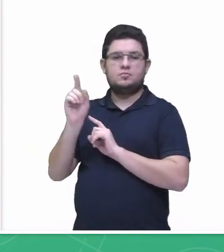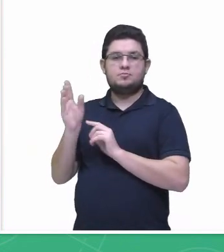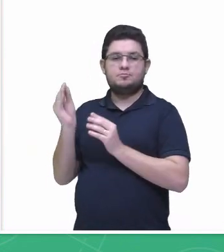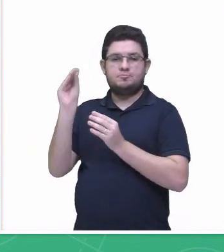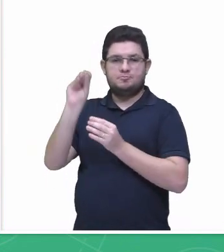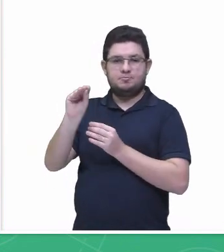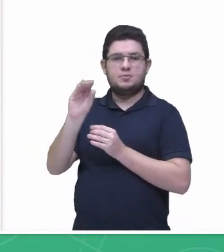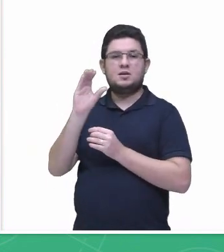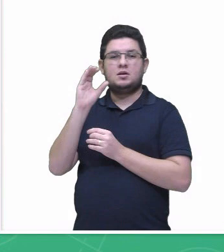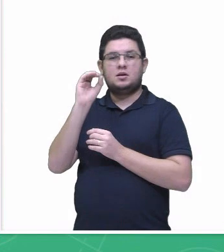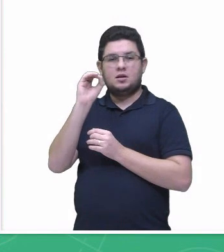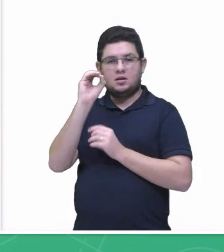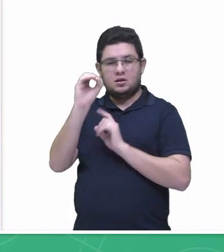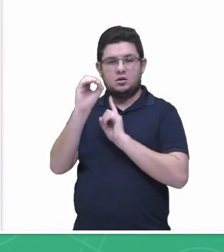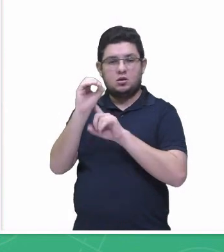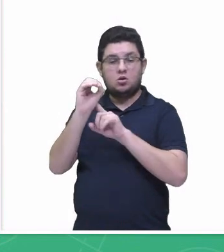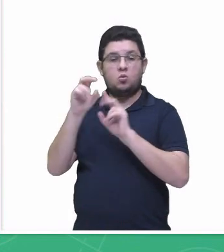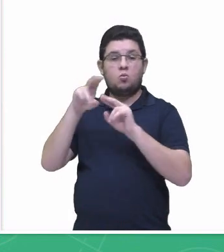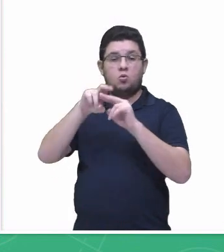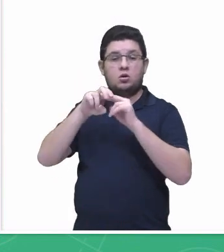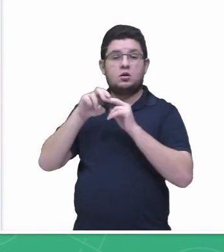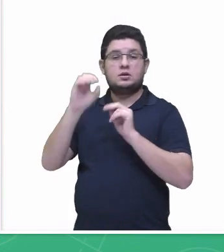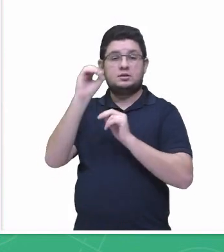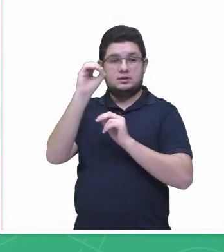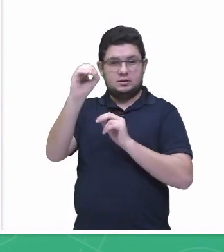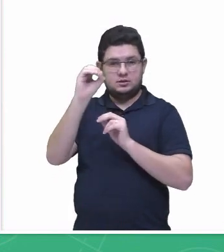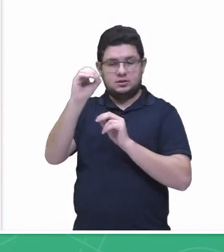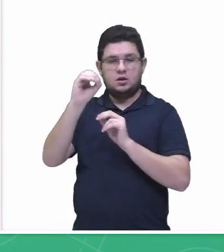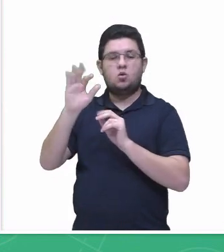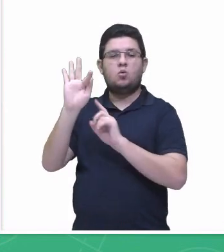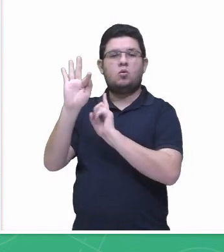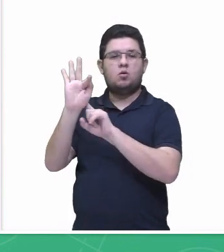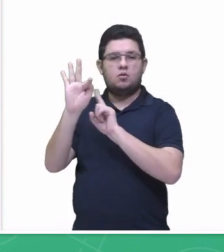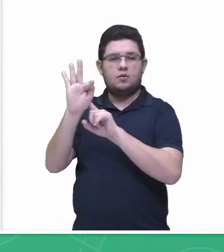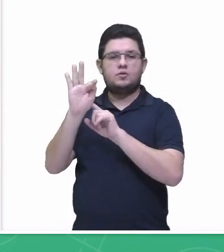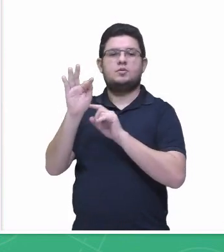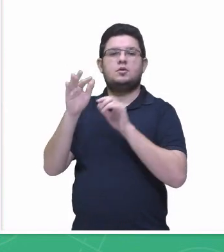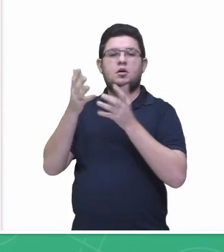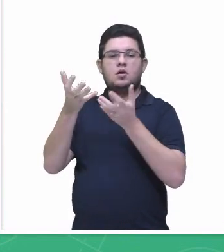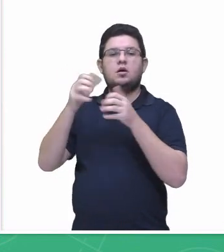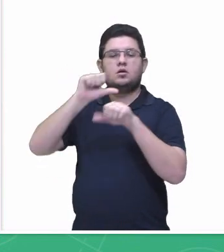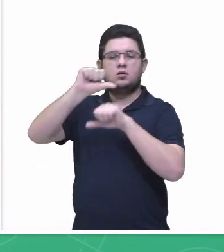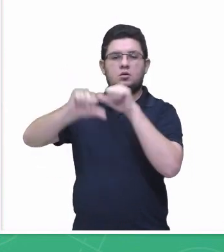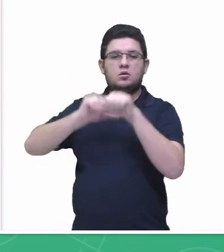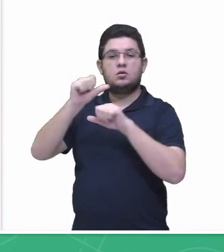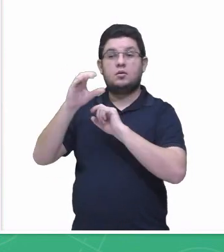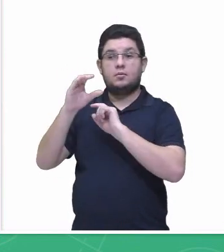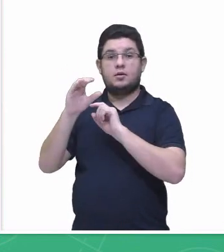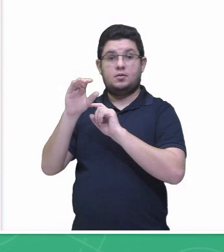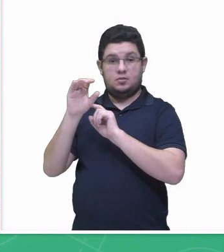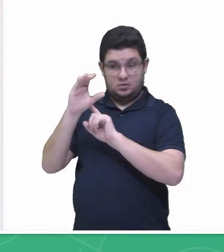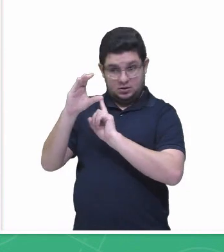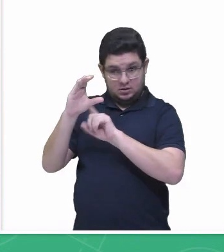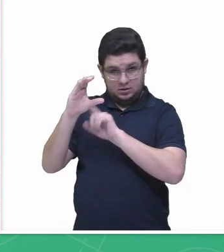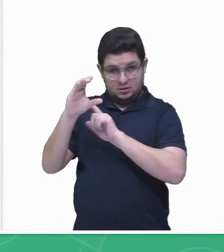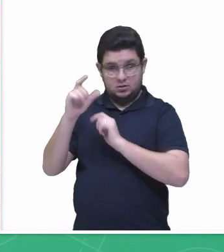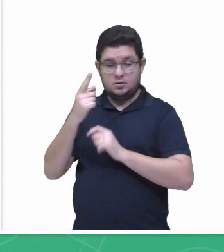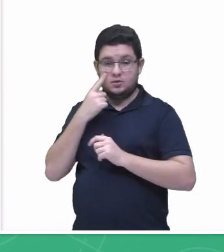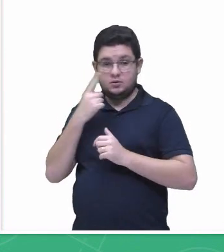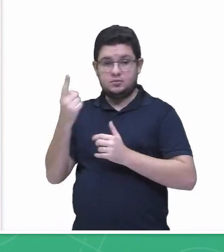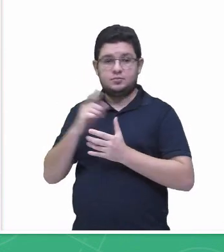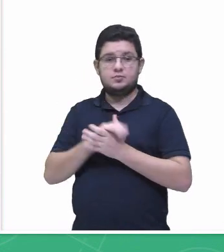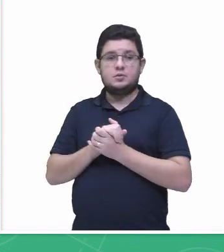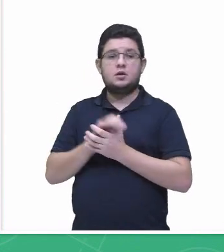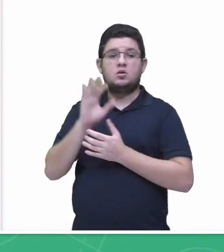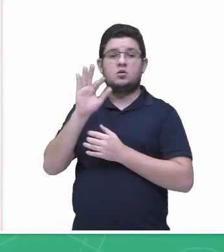0 grau, porque é 0 grau Fahrenheit que nós queremos transformar em Celsius. Então, colocou ali no lugar do TF o